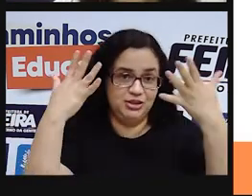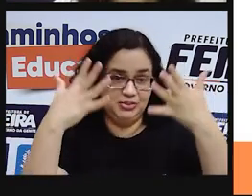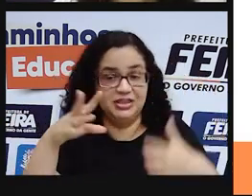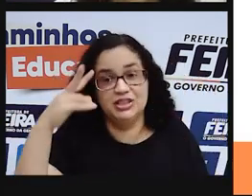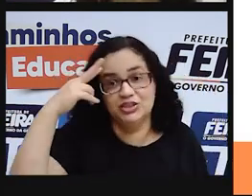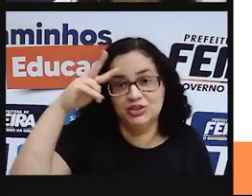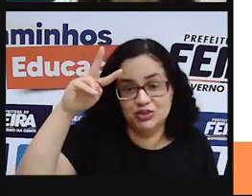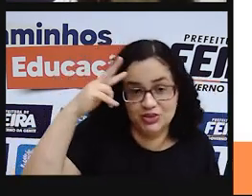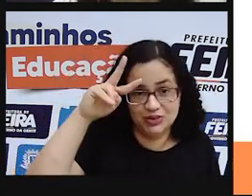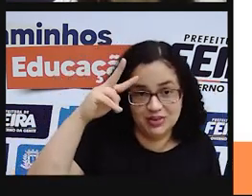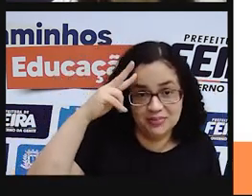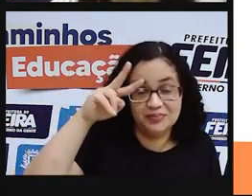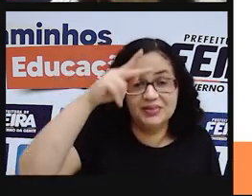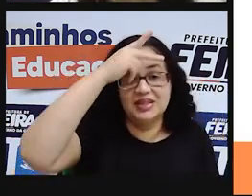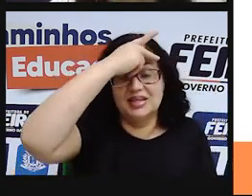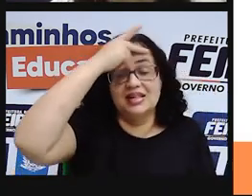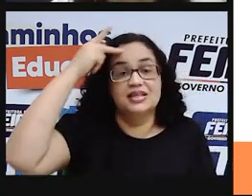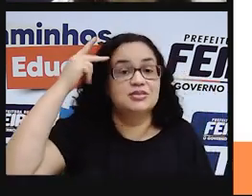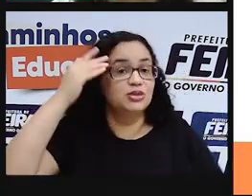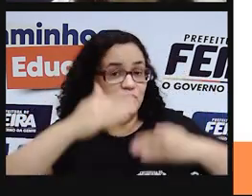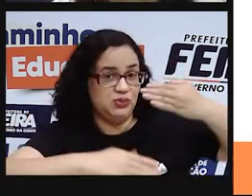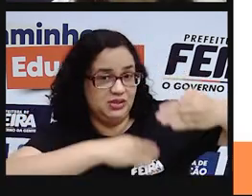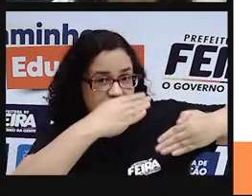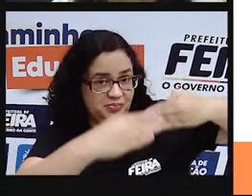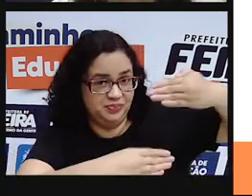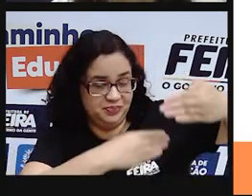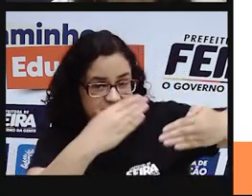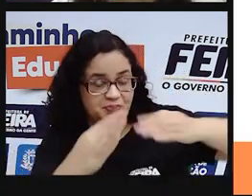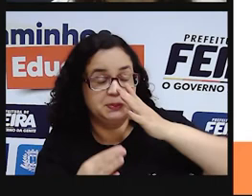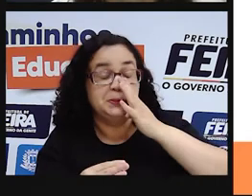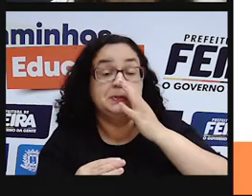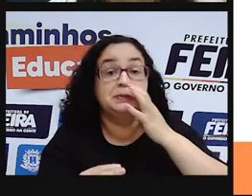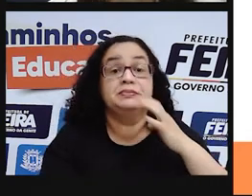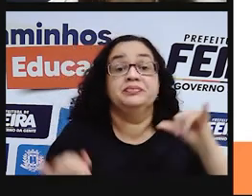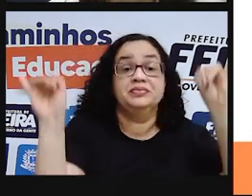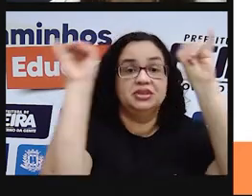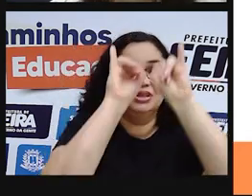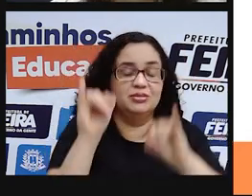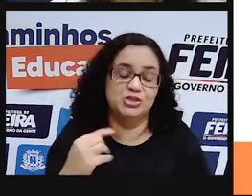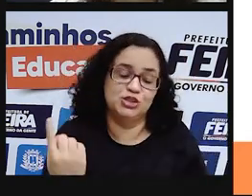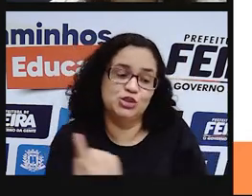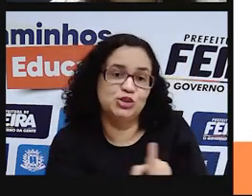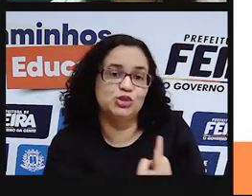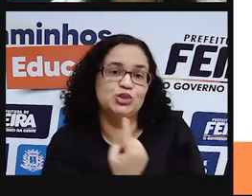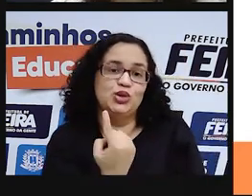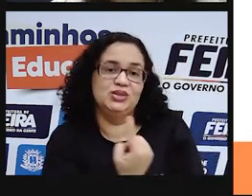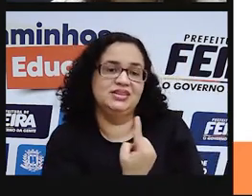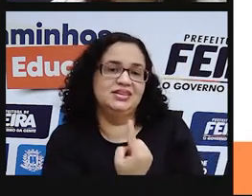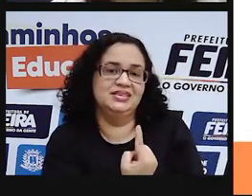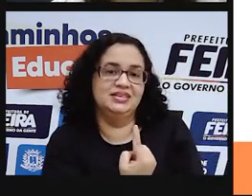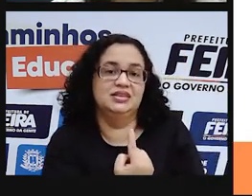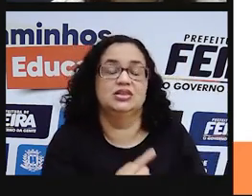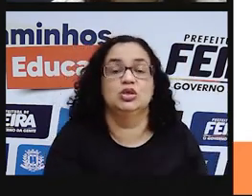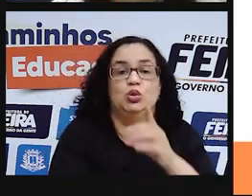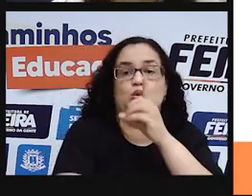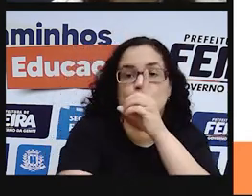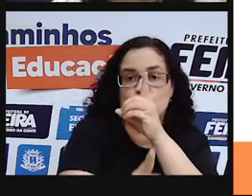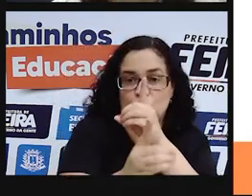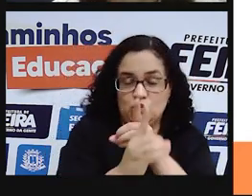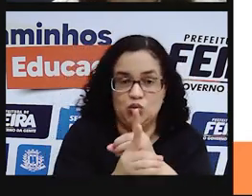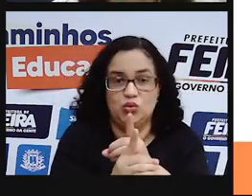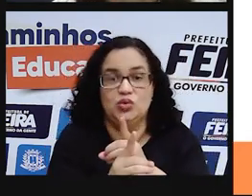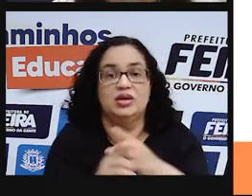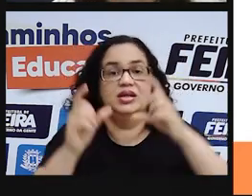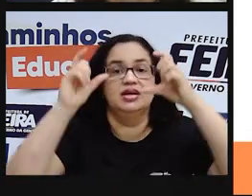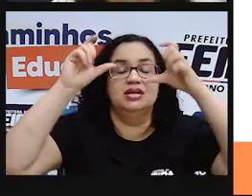tá aí as histórias que as pessoas ficam repassando que a imagem voltava sozinha para o local onde foi encontrada